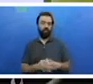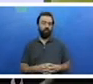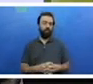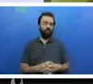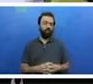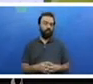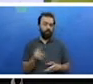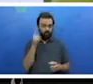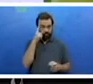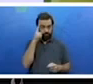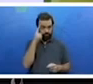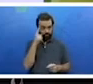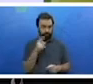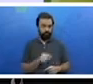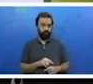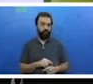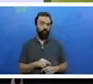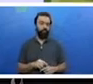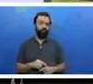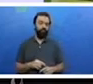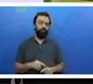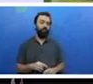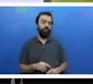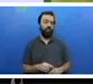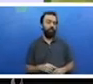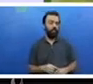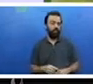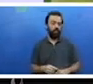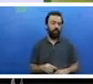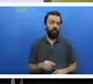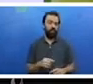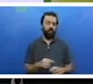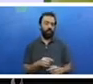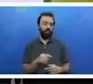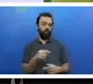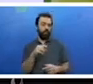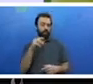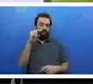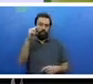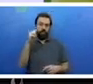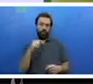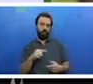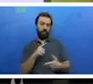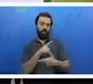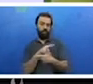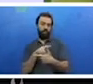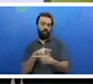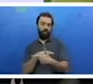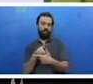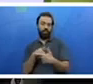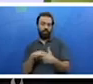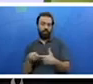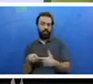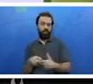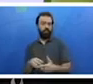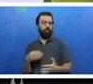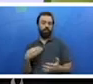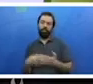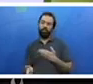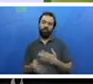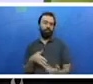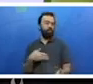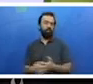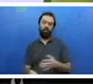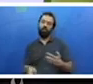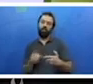o seguinte: então, se eu divido o de cima pelo de baixo, ou de baixo pelo de cima, tanto faz a divisão que